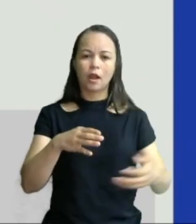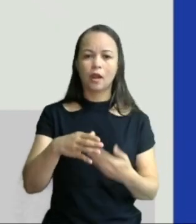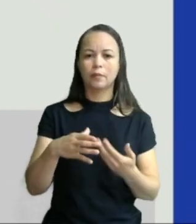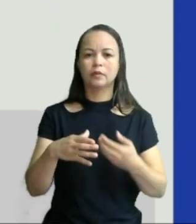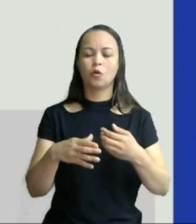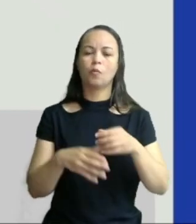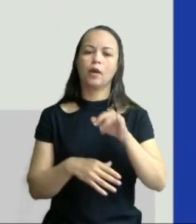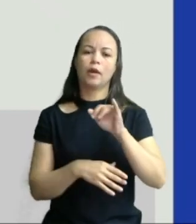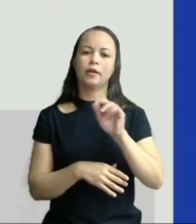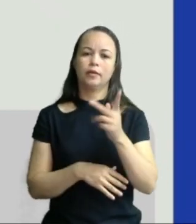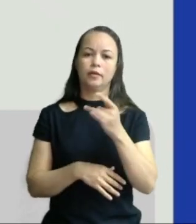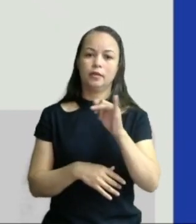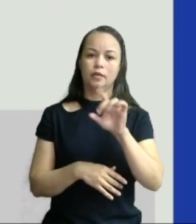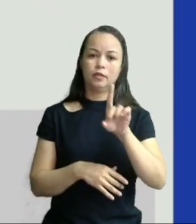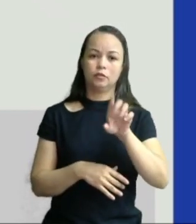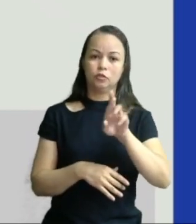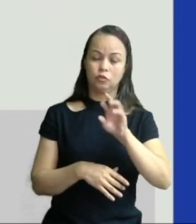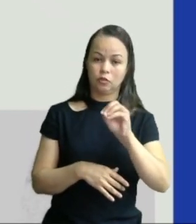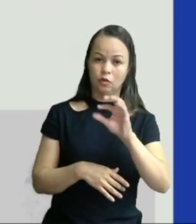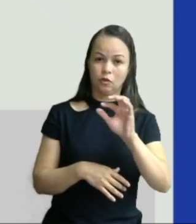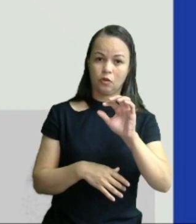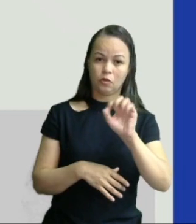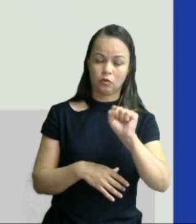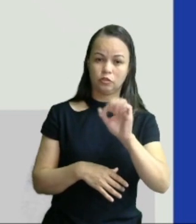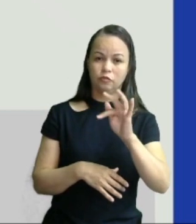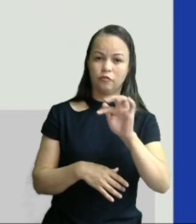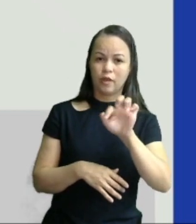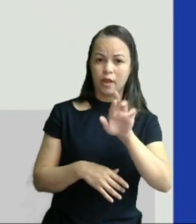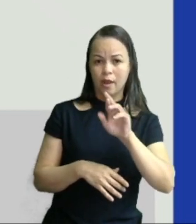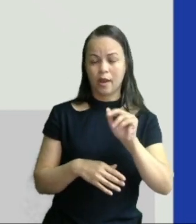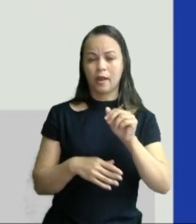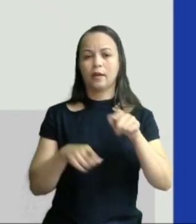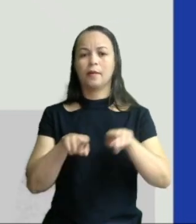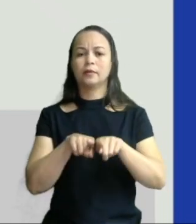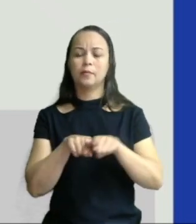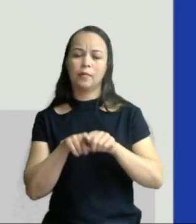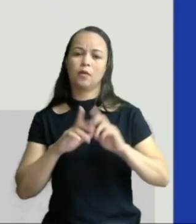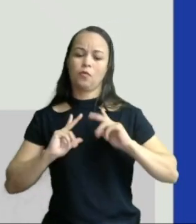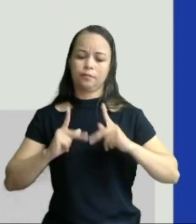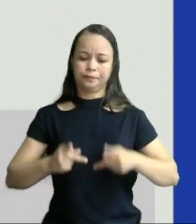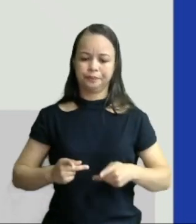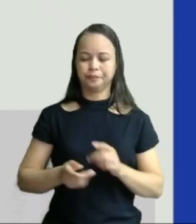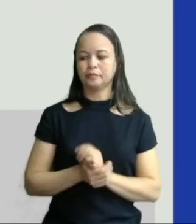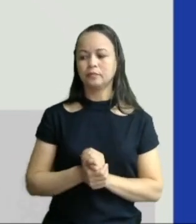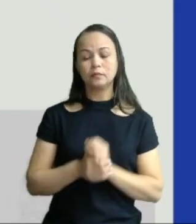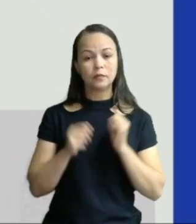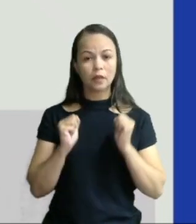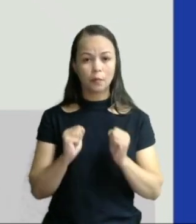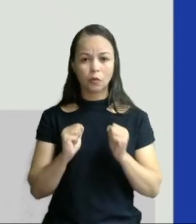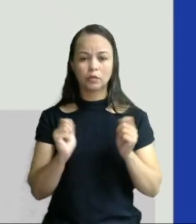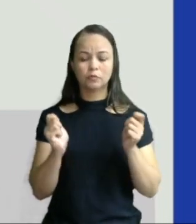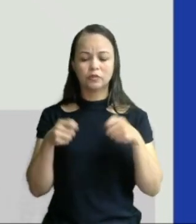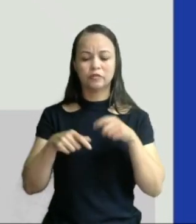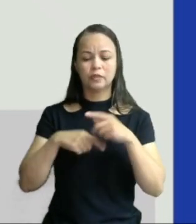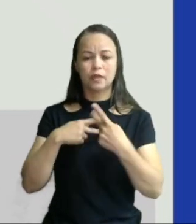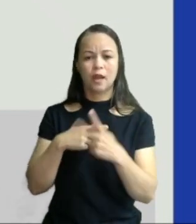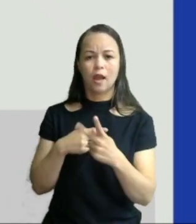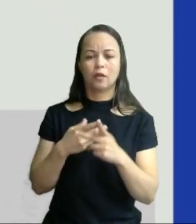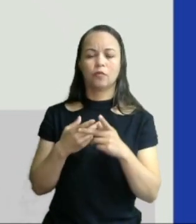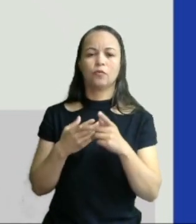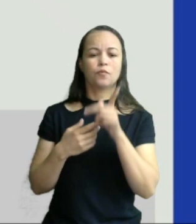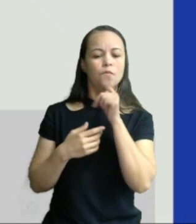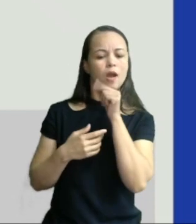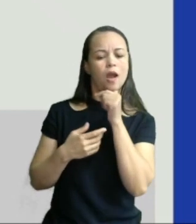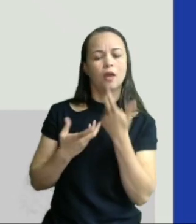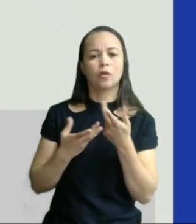como hidrosfera, mas também o corpo humano. Próximo. Podemos definir a água como um recurso